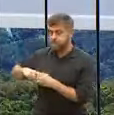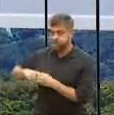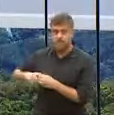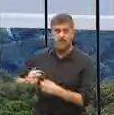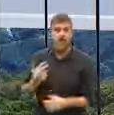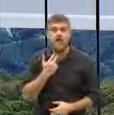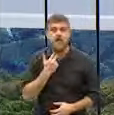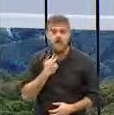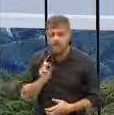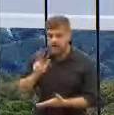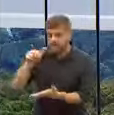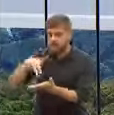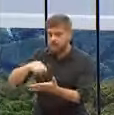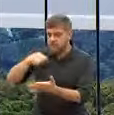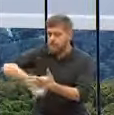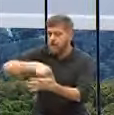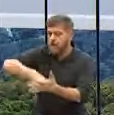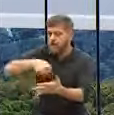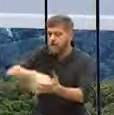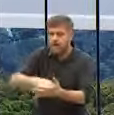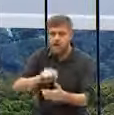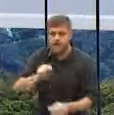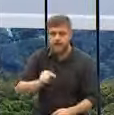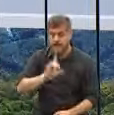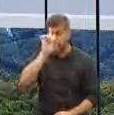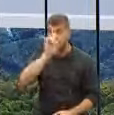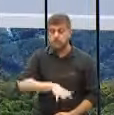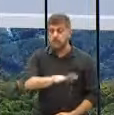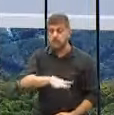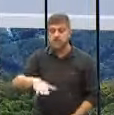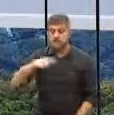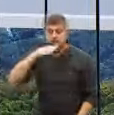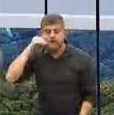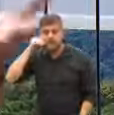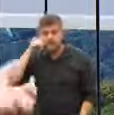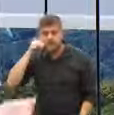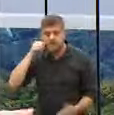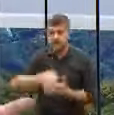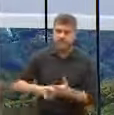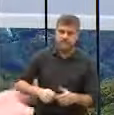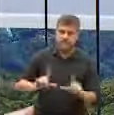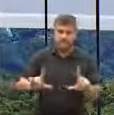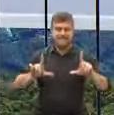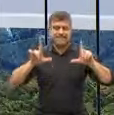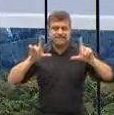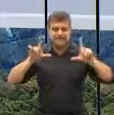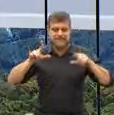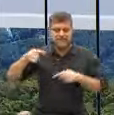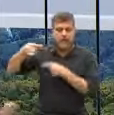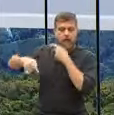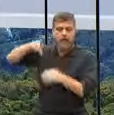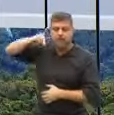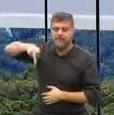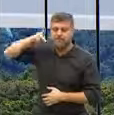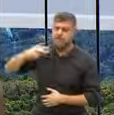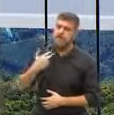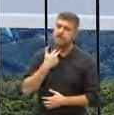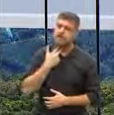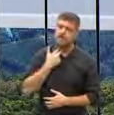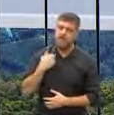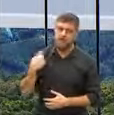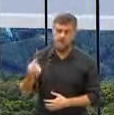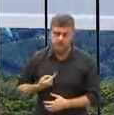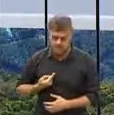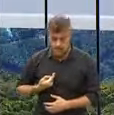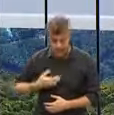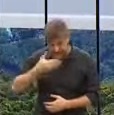vai lá, em vez de reivindicar aquilo que é de direito das crianças e do adolescente, vai lá fazer politicagem. Aí não pode. Aí nós ficamos... Então não